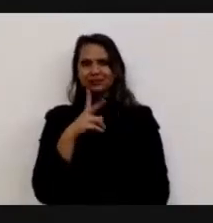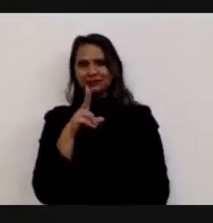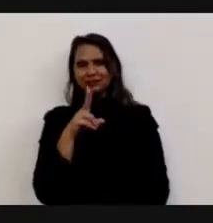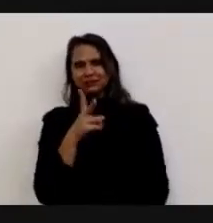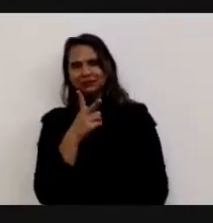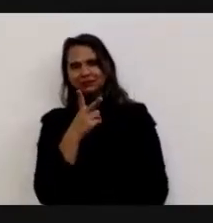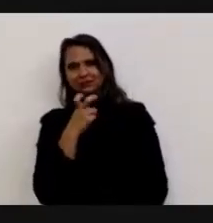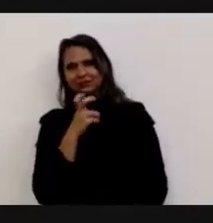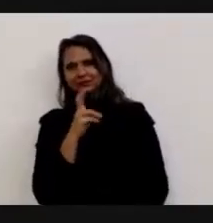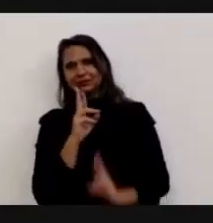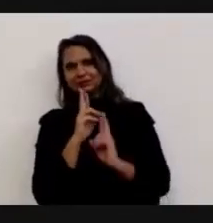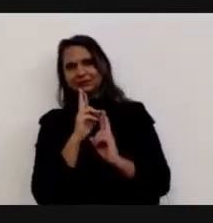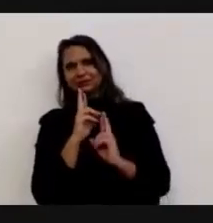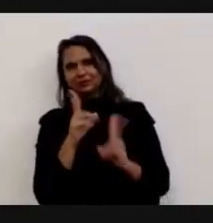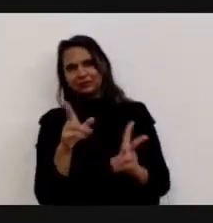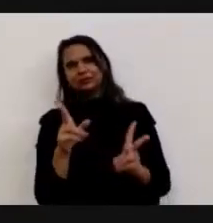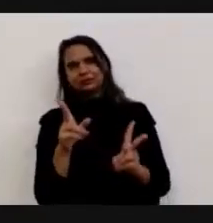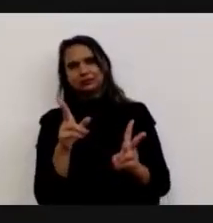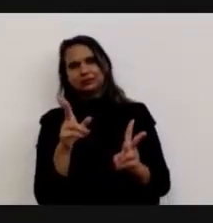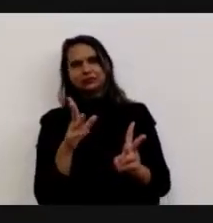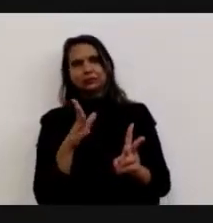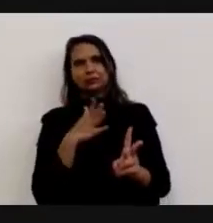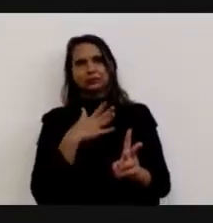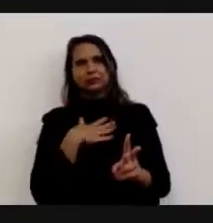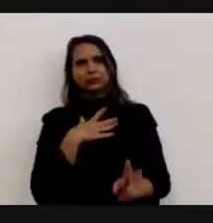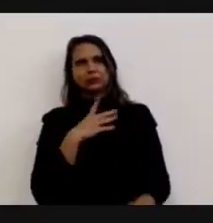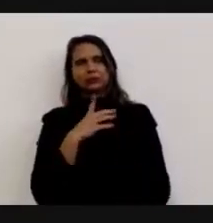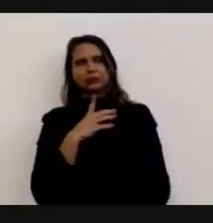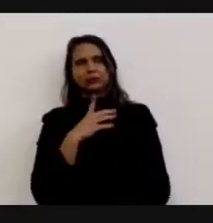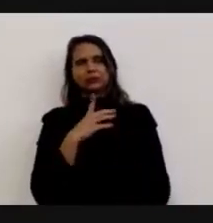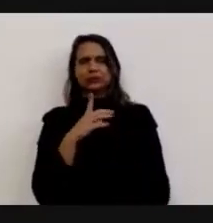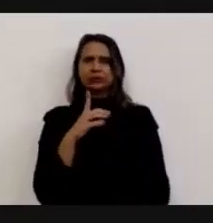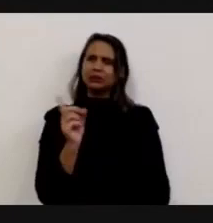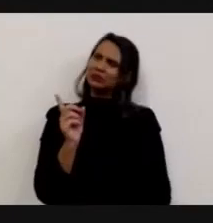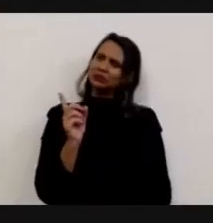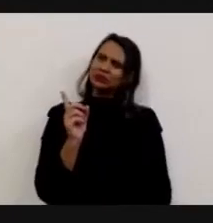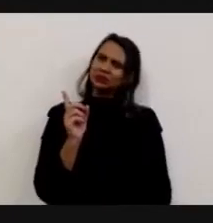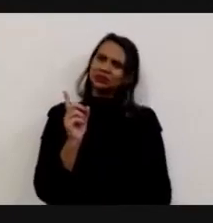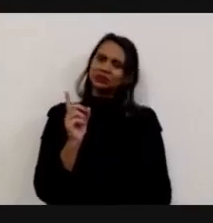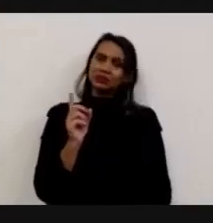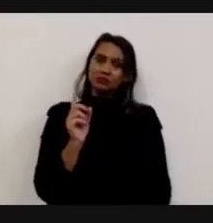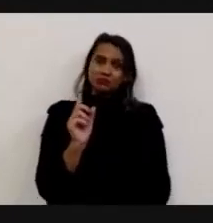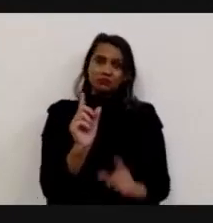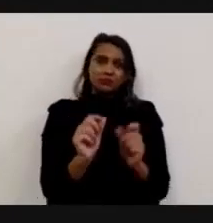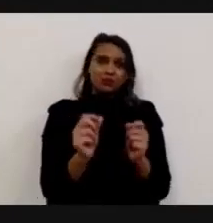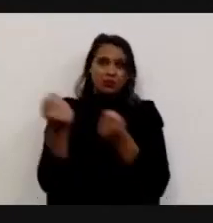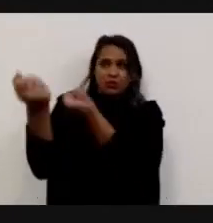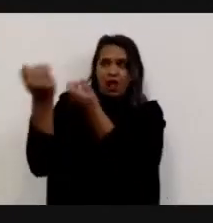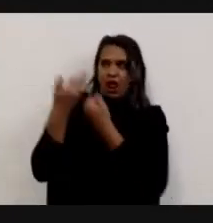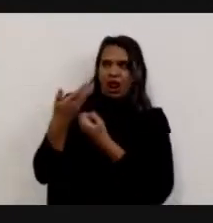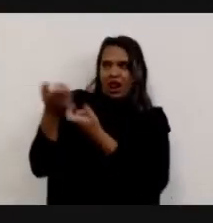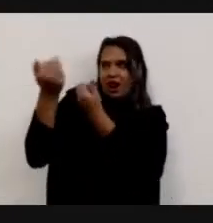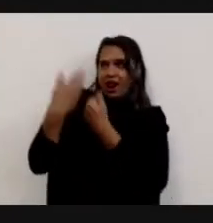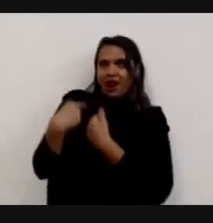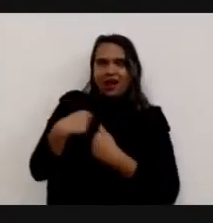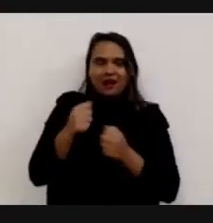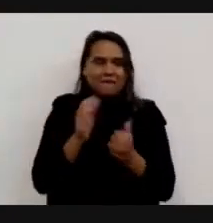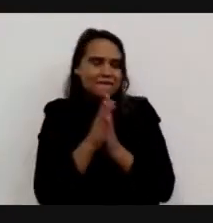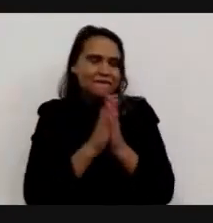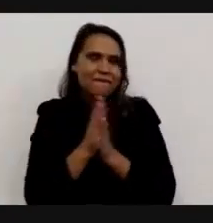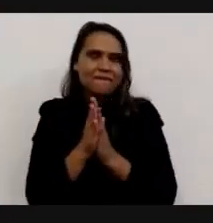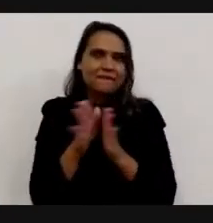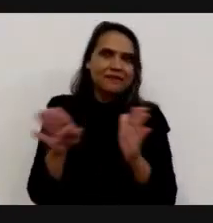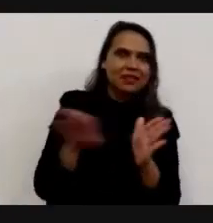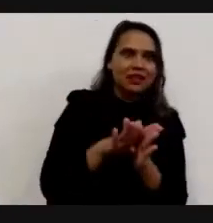entendi que não era nada daquilo que eu imaginava. Eu falei, meu Deus do céu, tudo que me passaram estava errado. O que eu vou